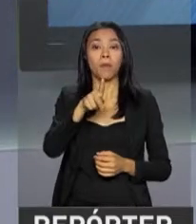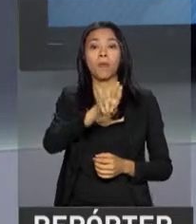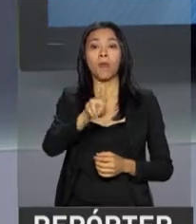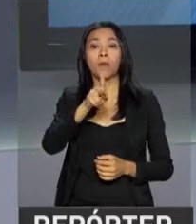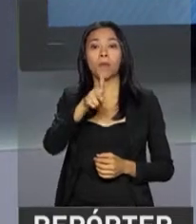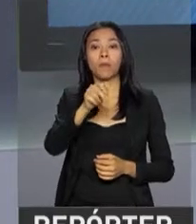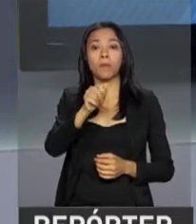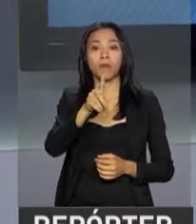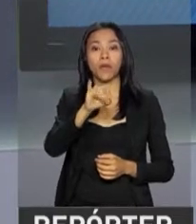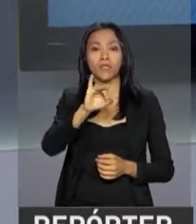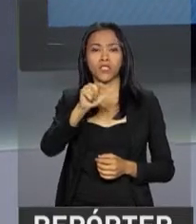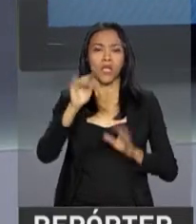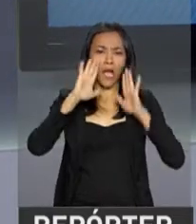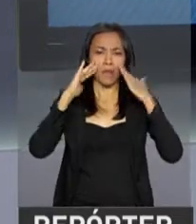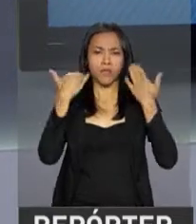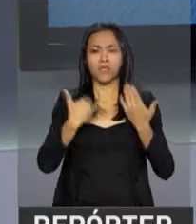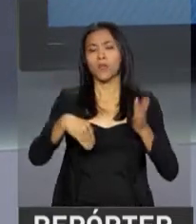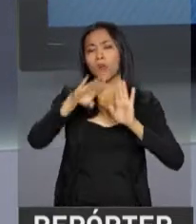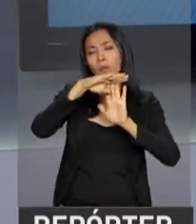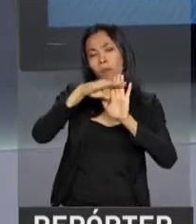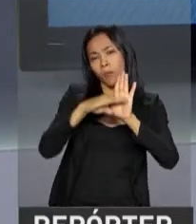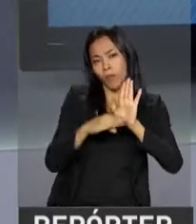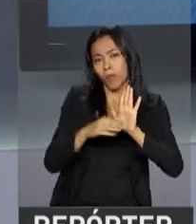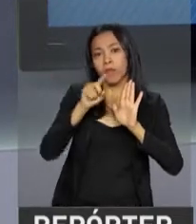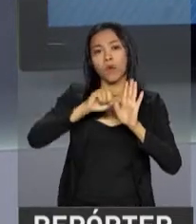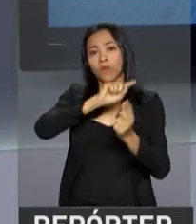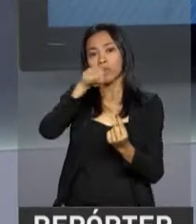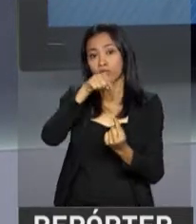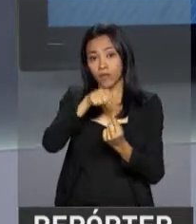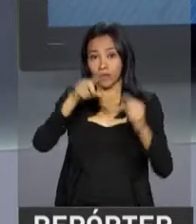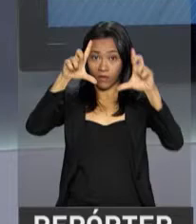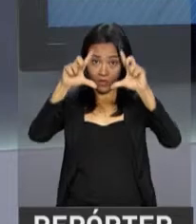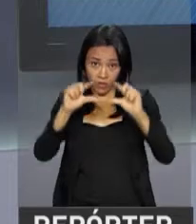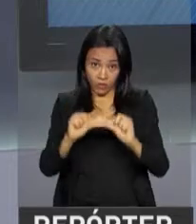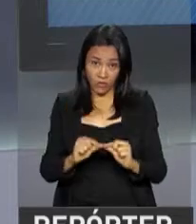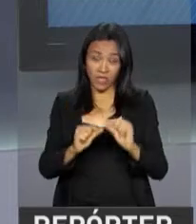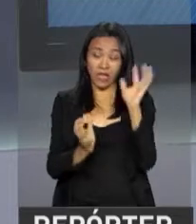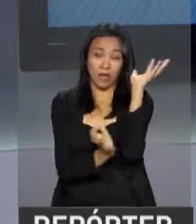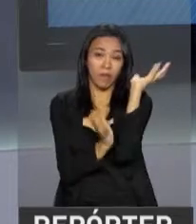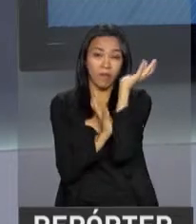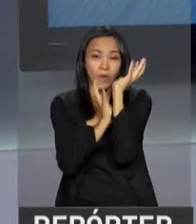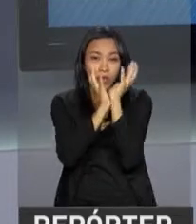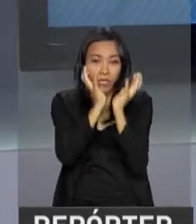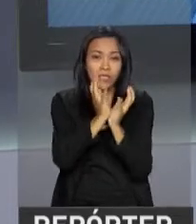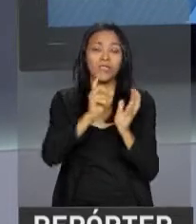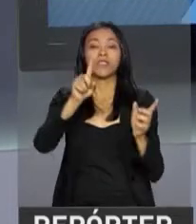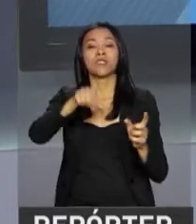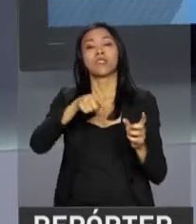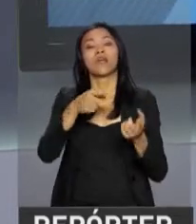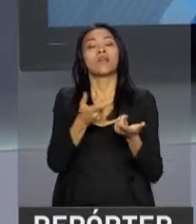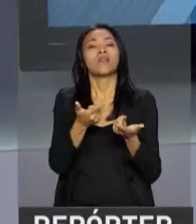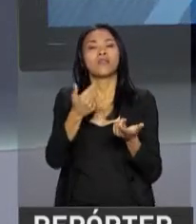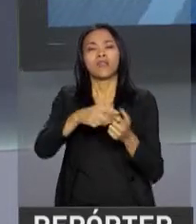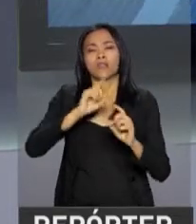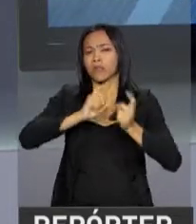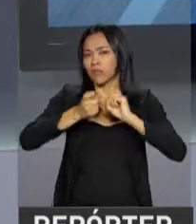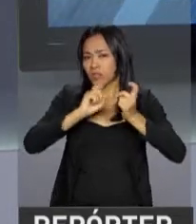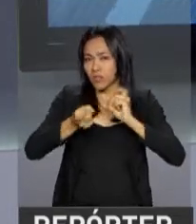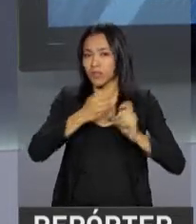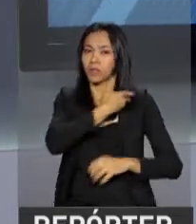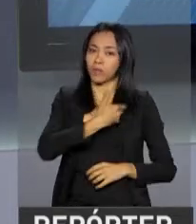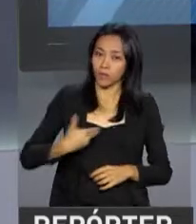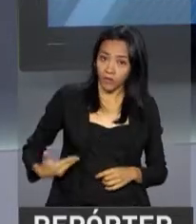brasil eficiente que tem como objetivo reduzir a burocracia dos processos públicos e gerar economia e evitar fraudes e